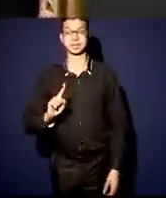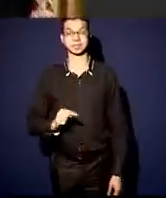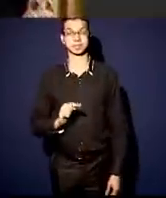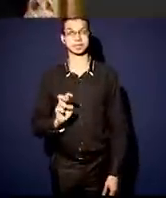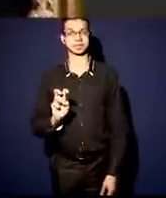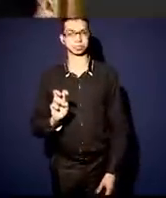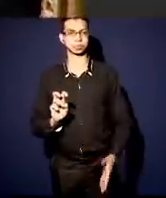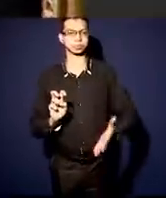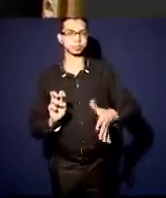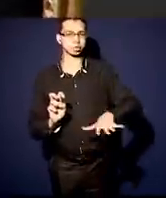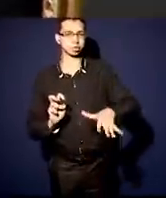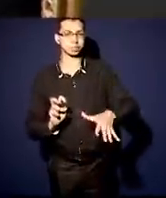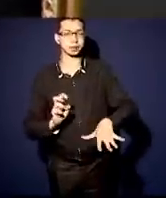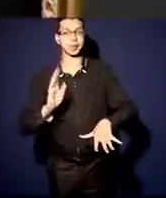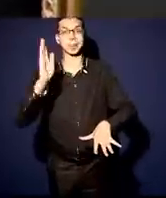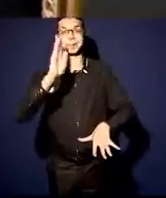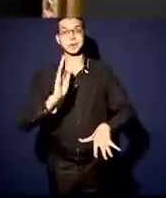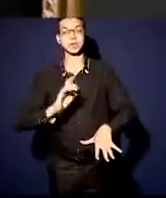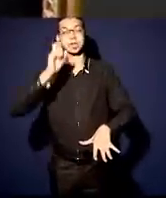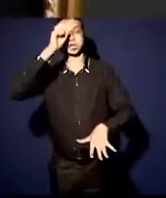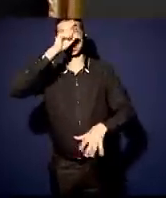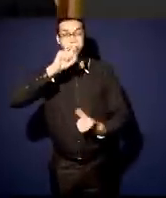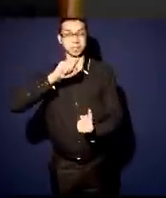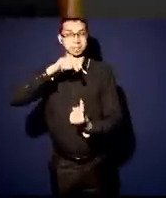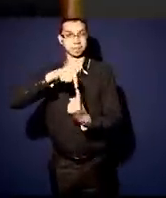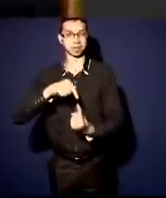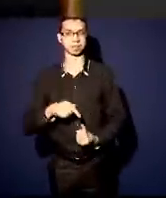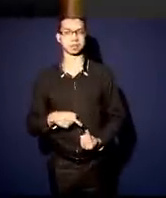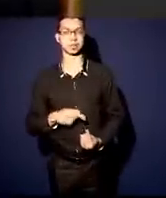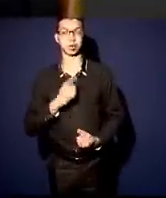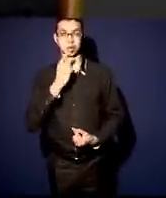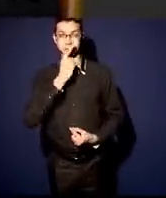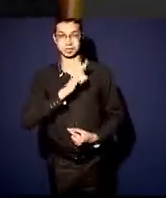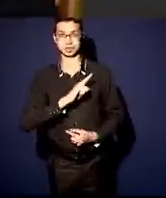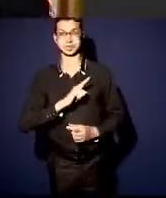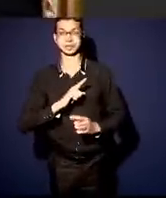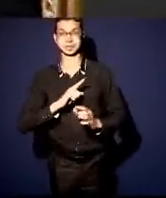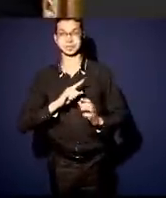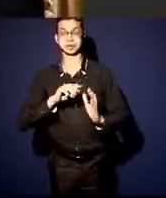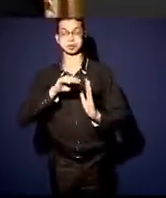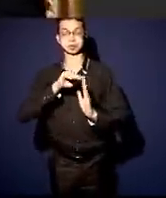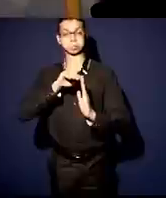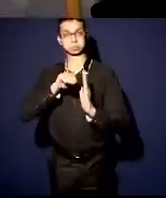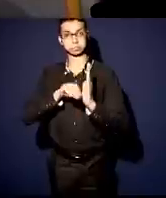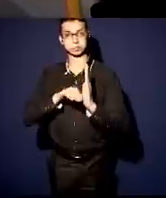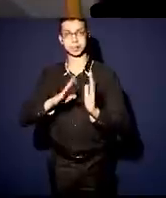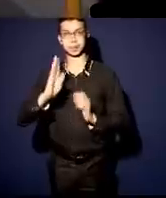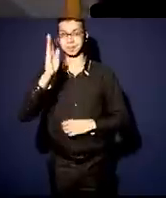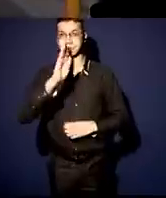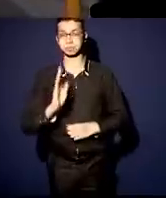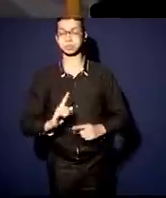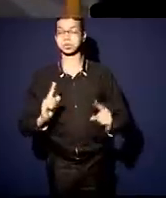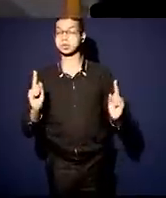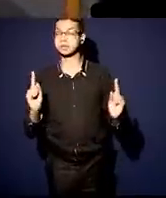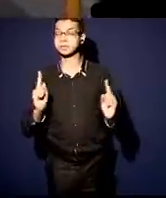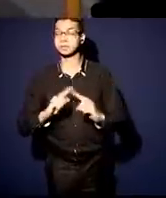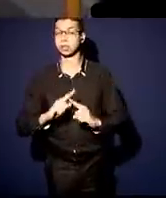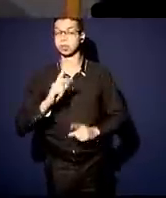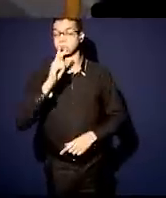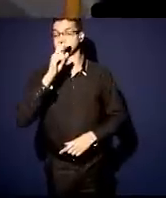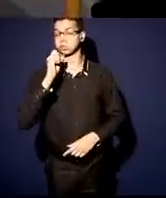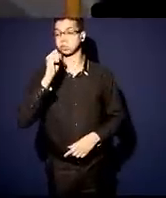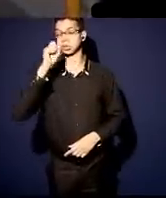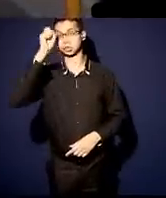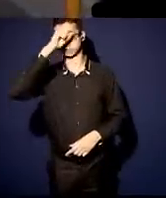de ter meta de inflação desse tamanho... É um desafio, assim, muito, muito difícil. Né? Depois a gente volta a falar de Brasil. Vamos falar de